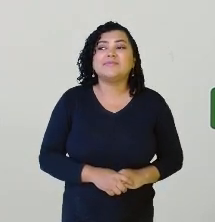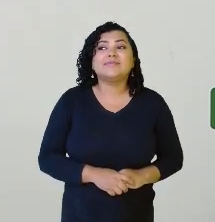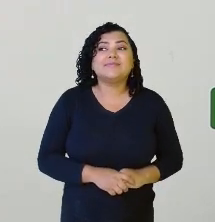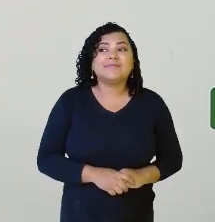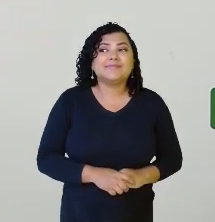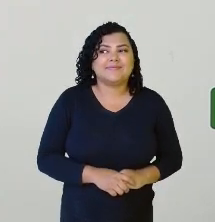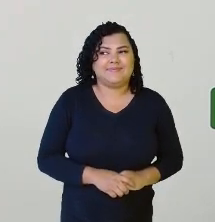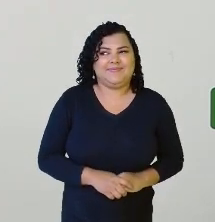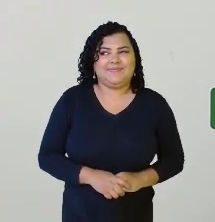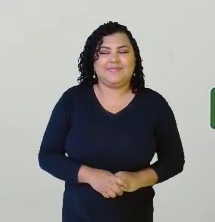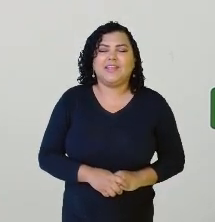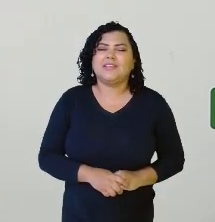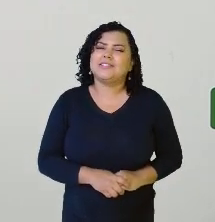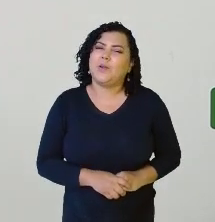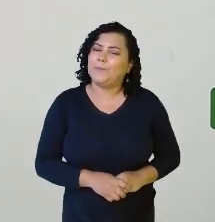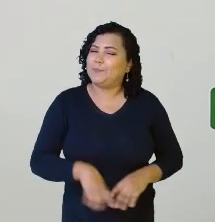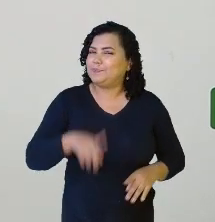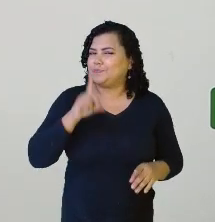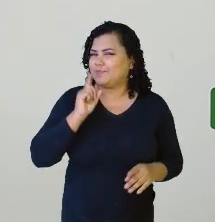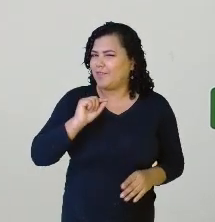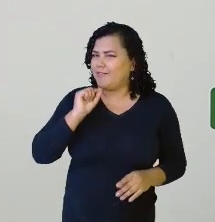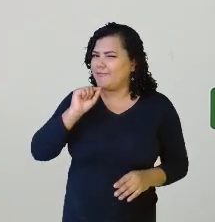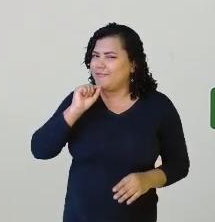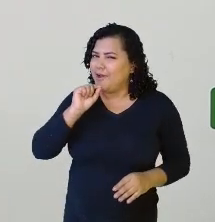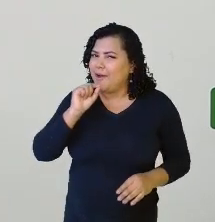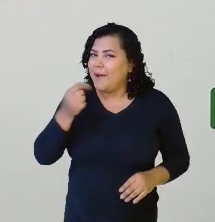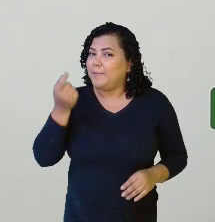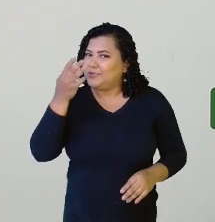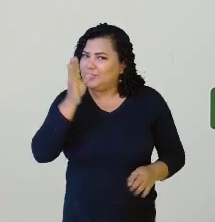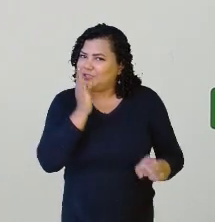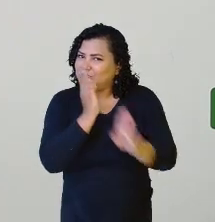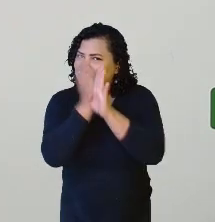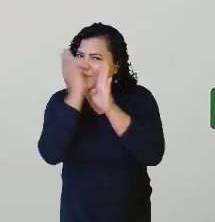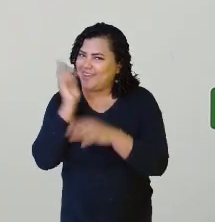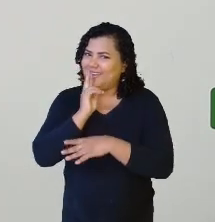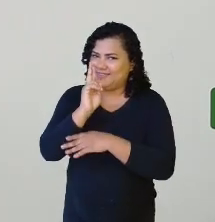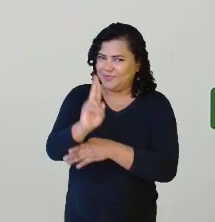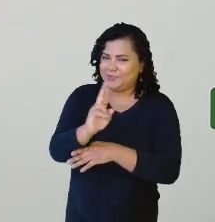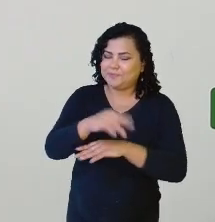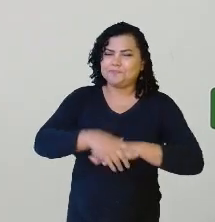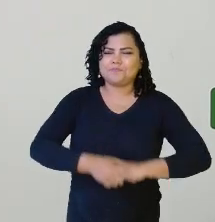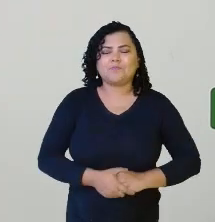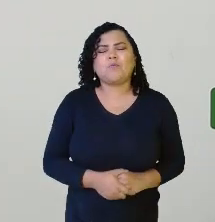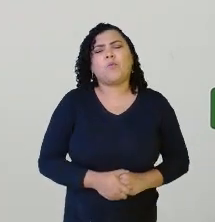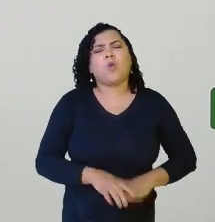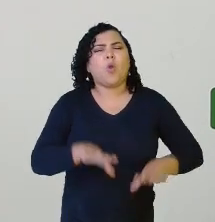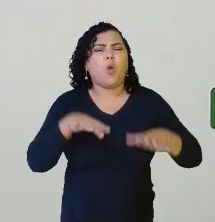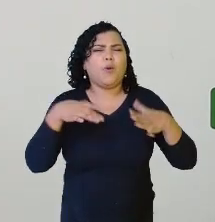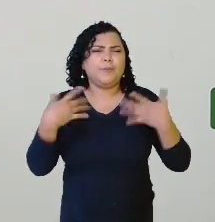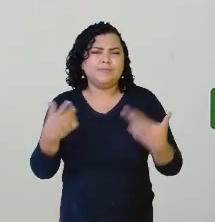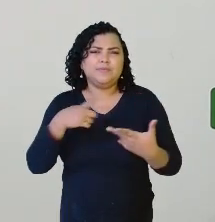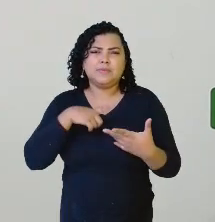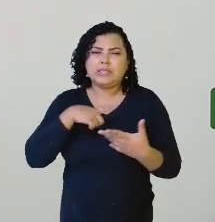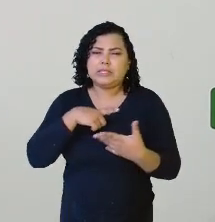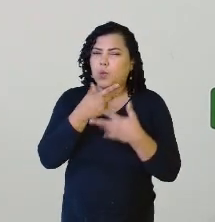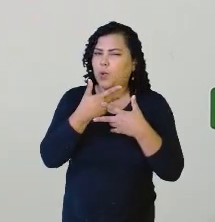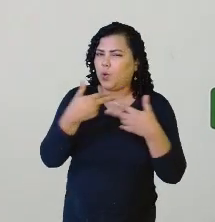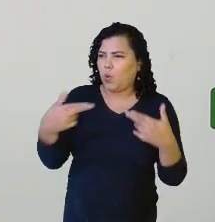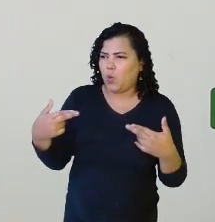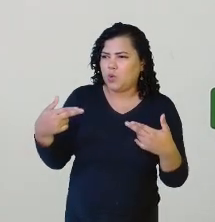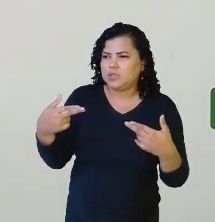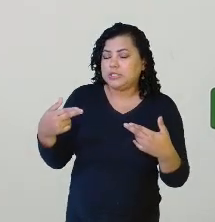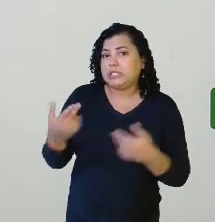pergunta agora. Então, olha a pergunta qual é de hoje. Vamos começar assim. O que é o que é? Que